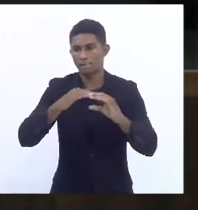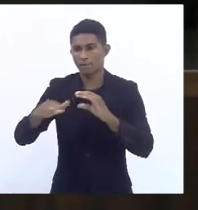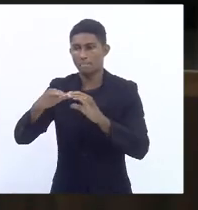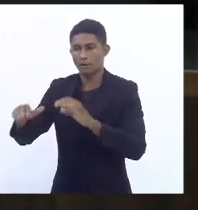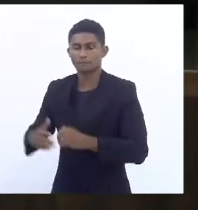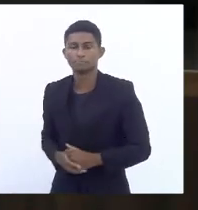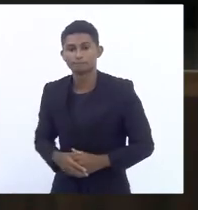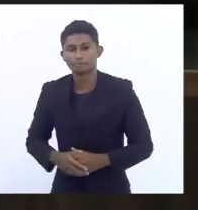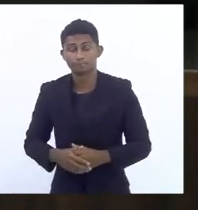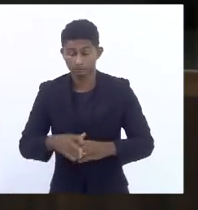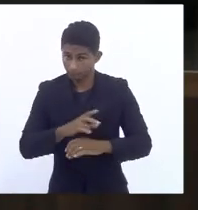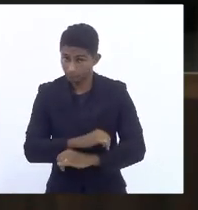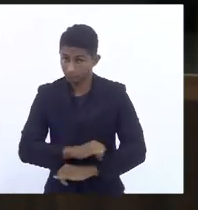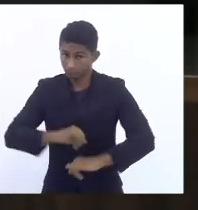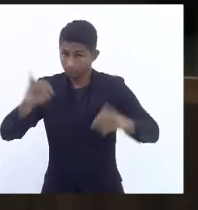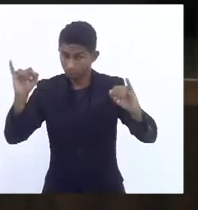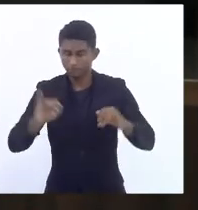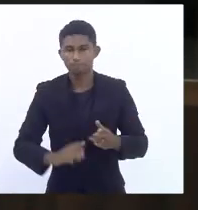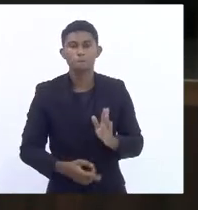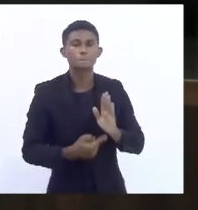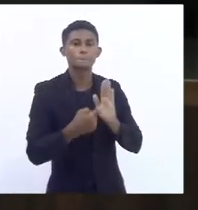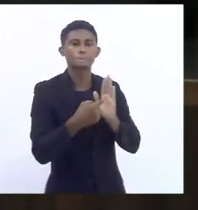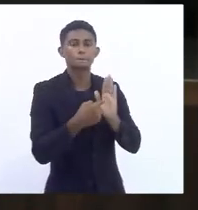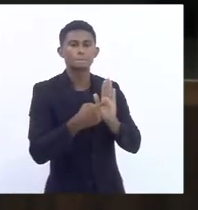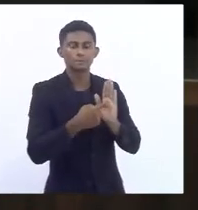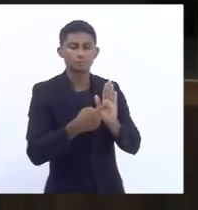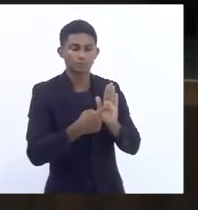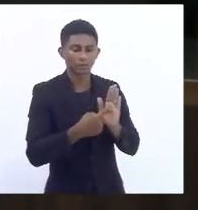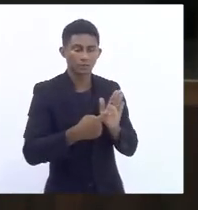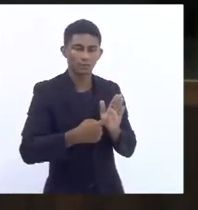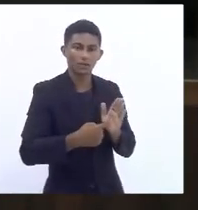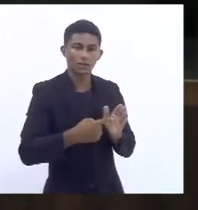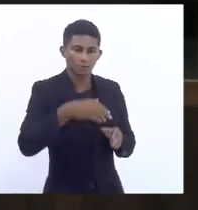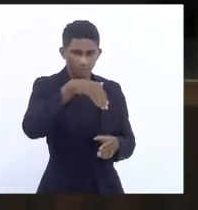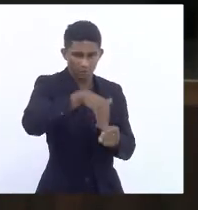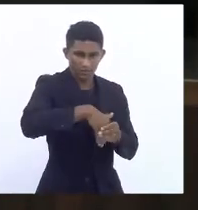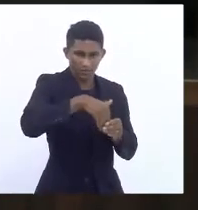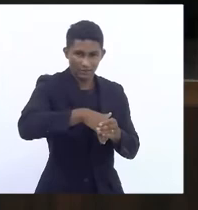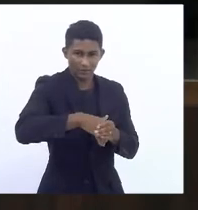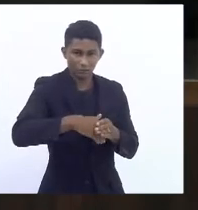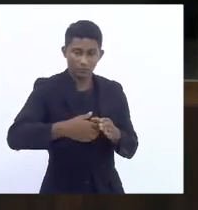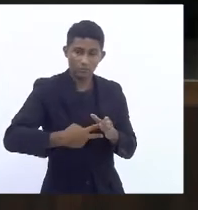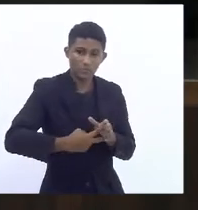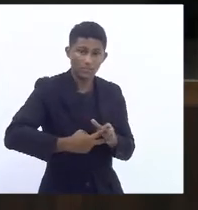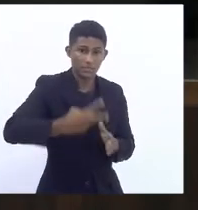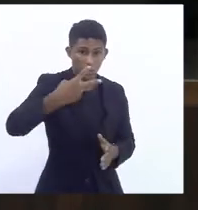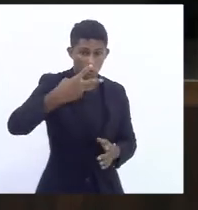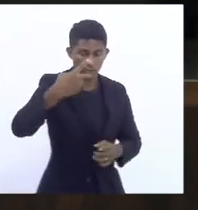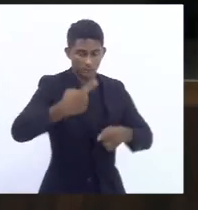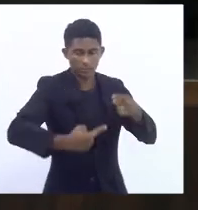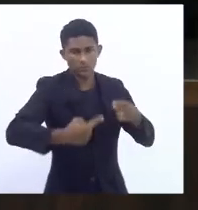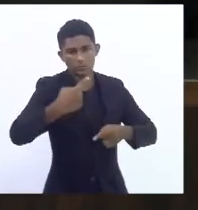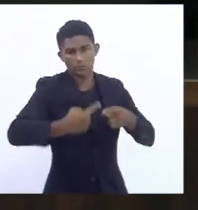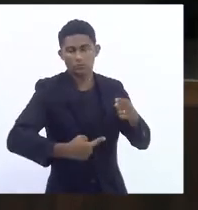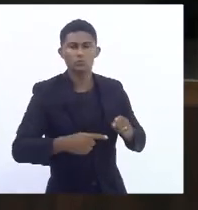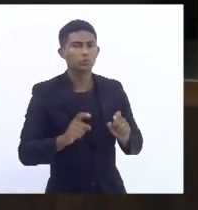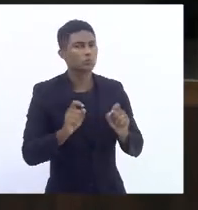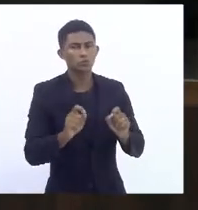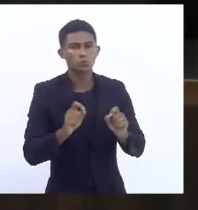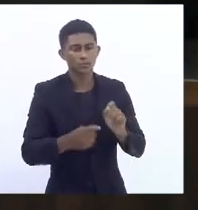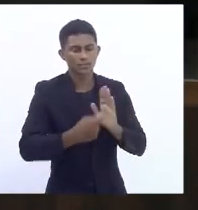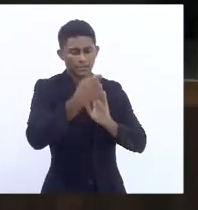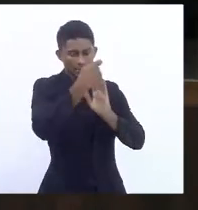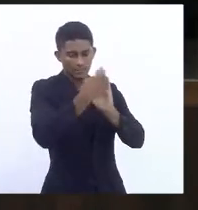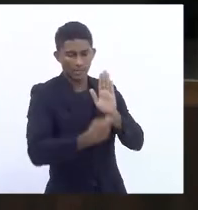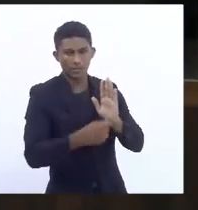Anuncio, em tramitação ordinária, em votação, em segunda discussão, redação do